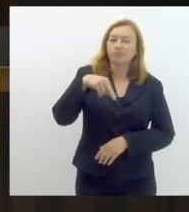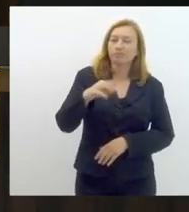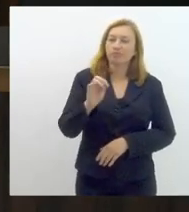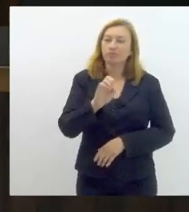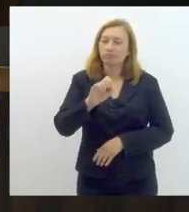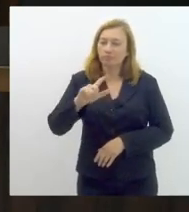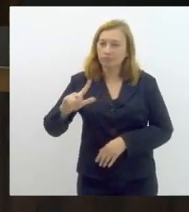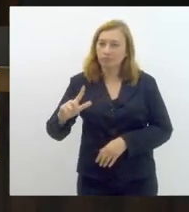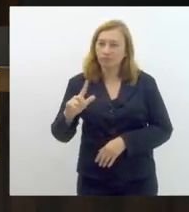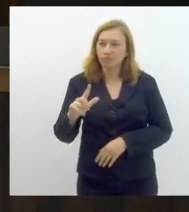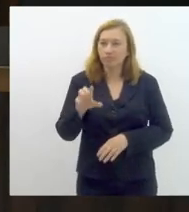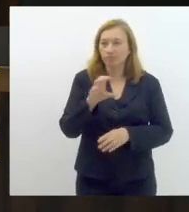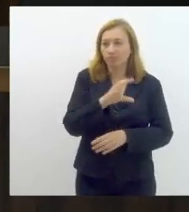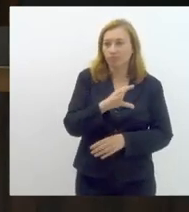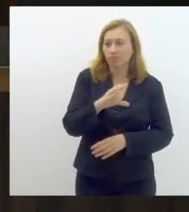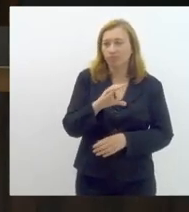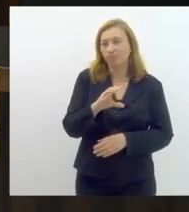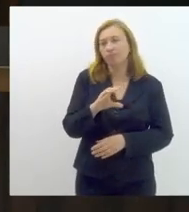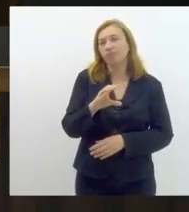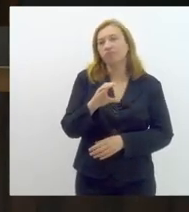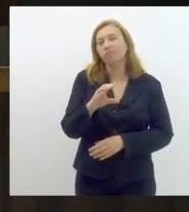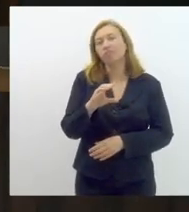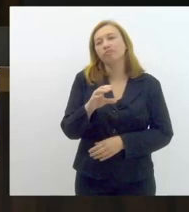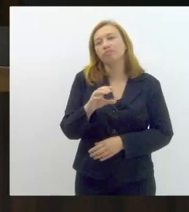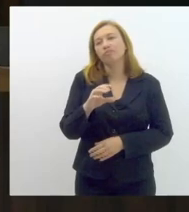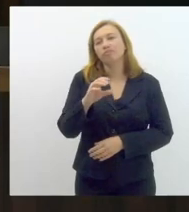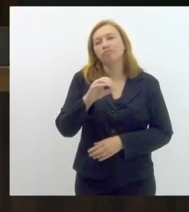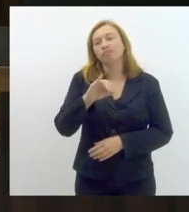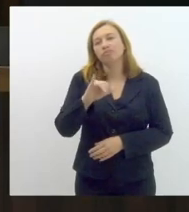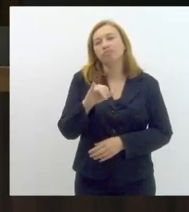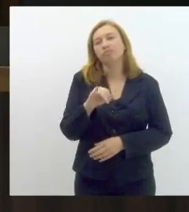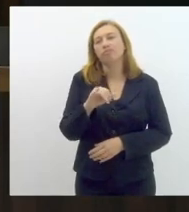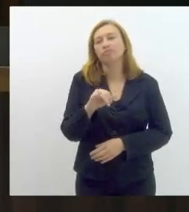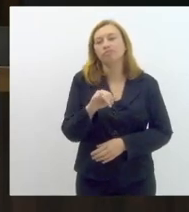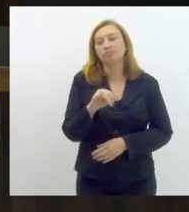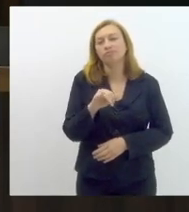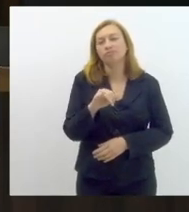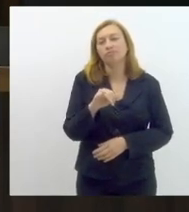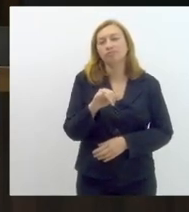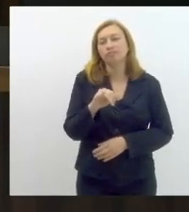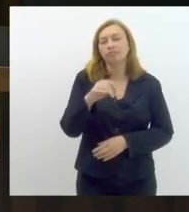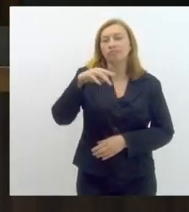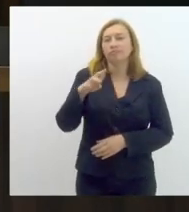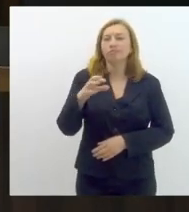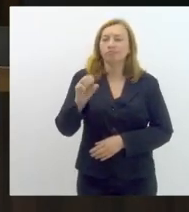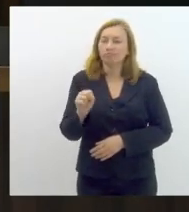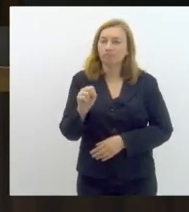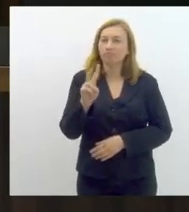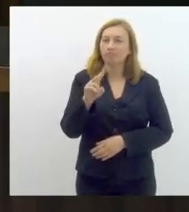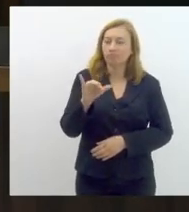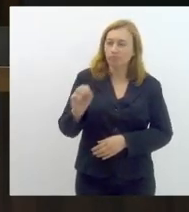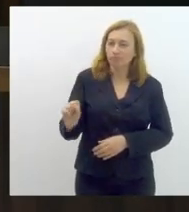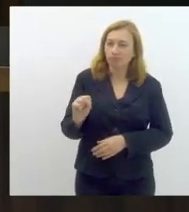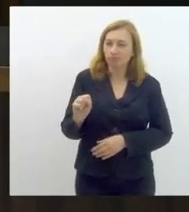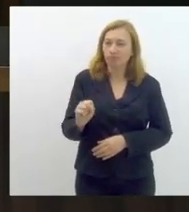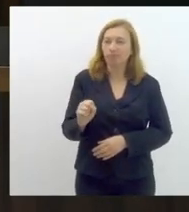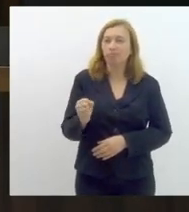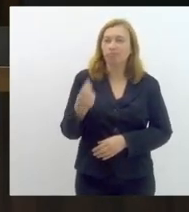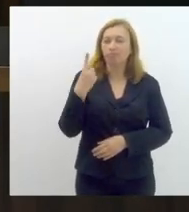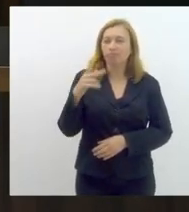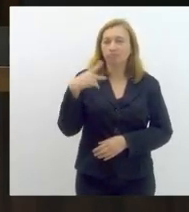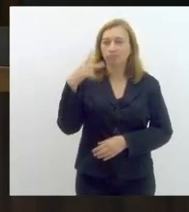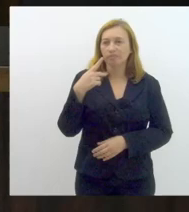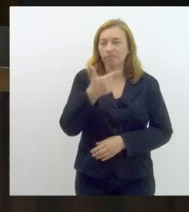orientador educacional do CIEP 129, José Maria Nancy. Marcos Vinícius de Oliveira, ex-parlamentar